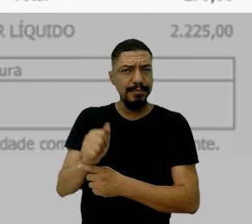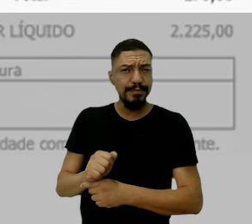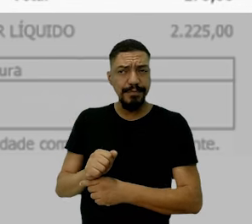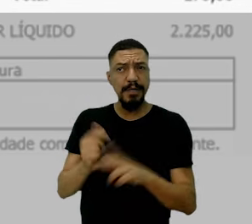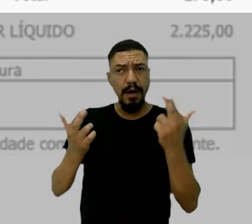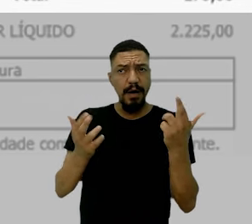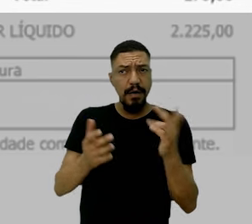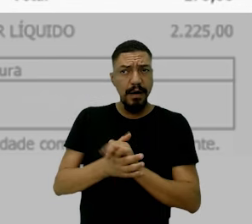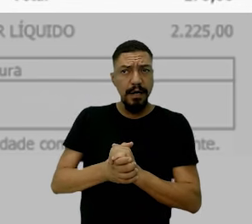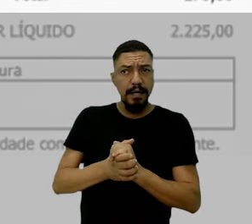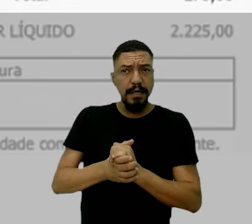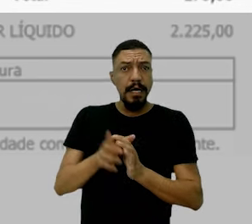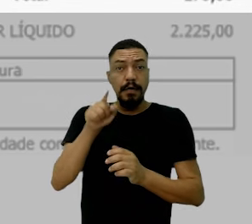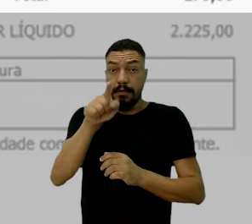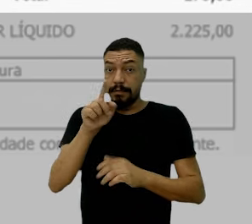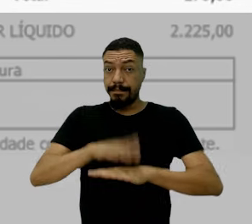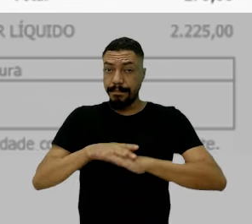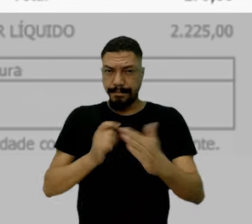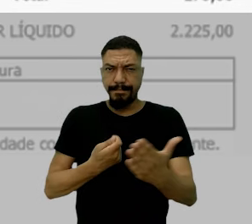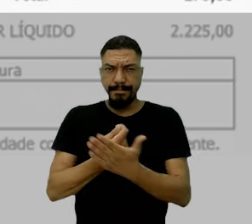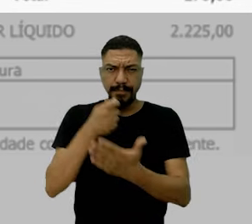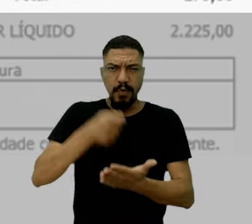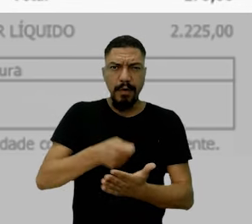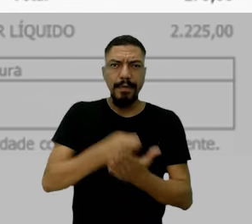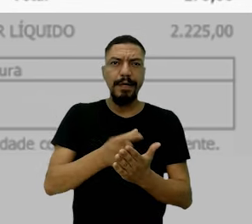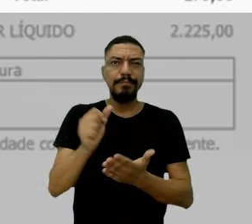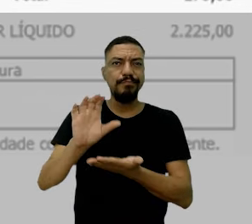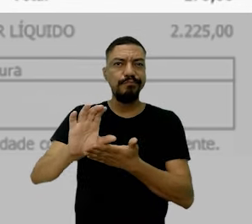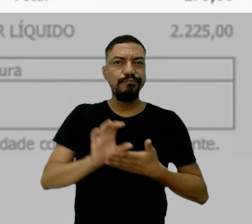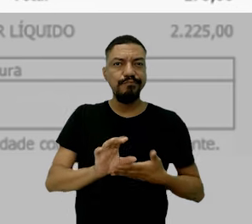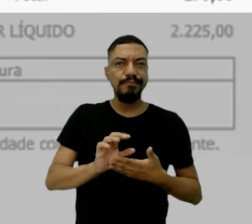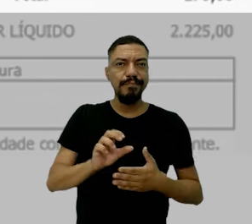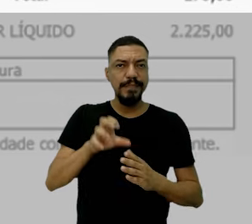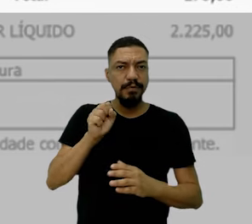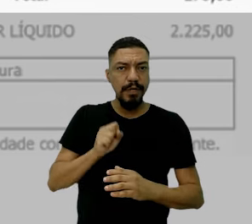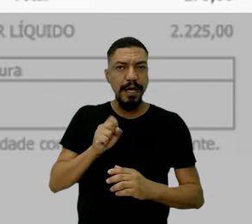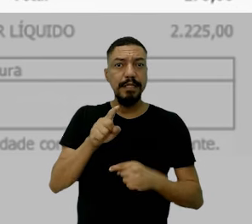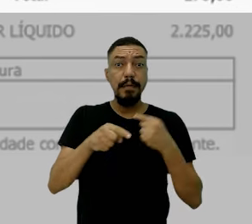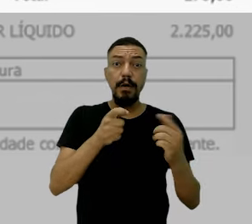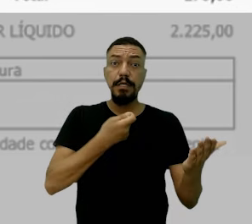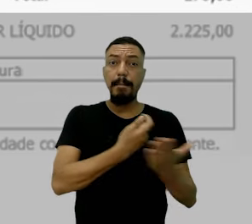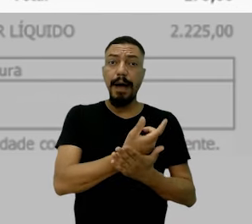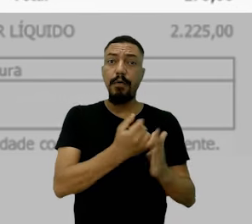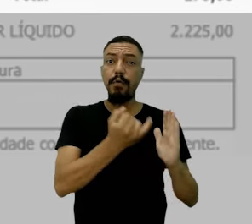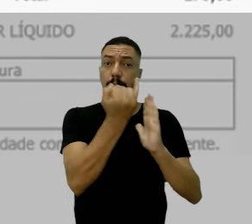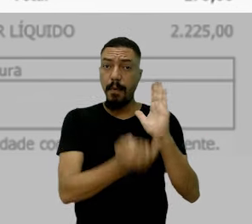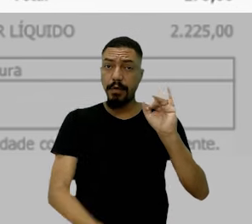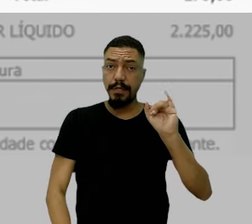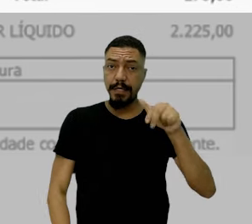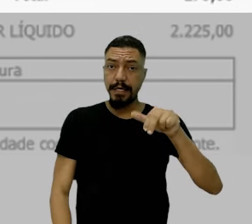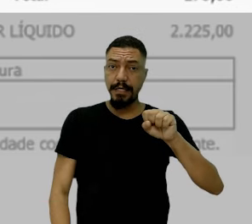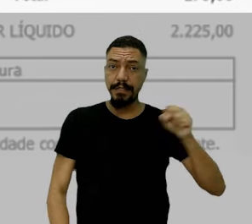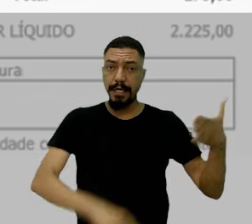e a mesma coisa. Você é obrigada a reter esse valor, e aí você vai pagar a guia